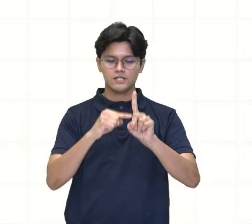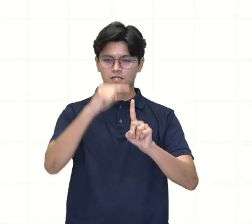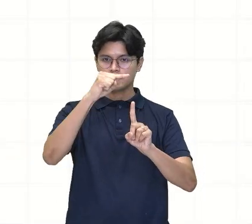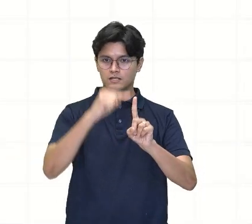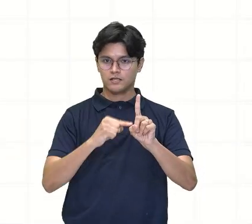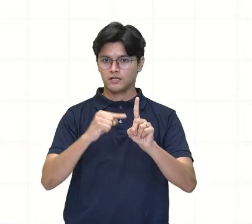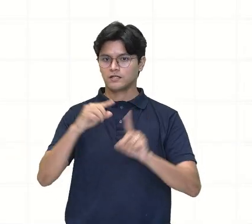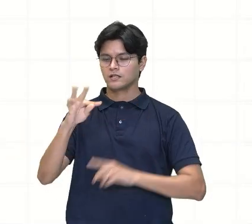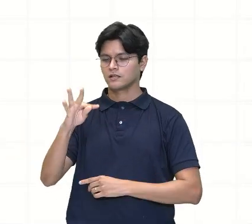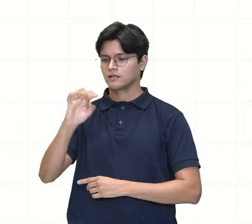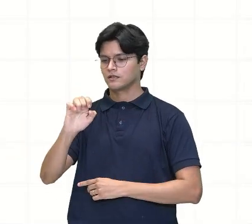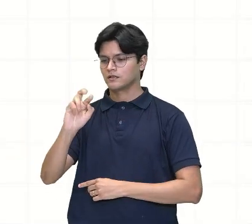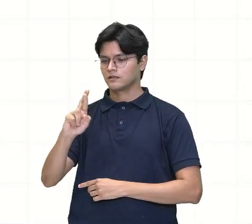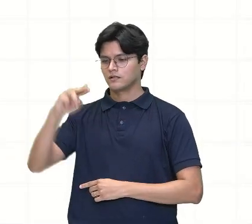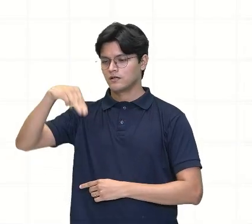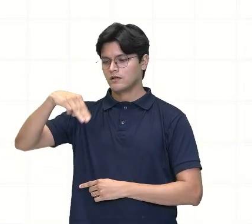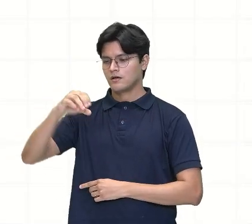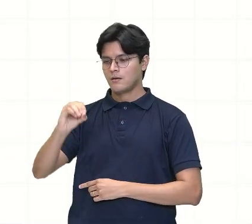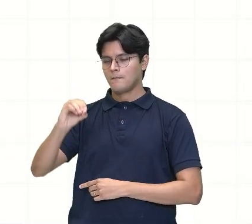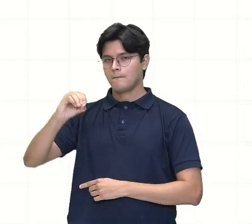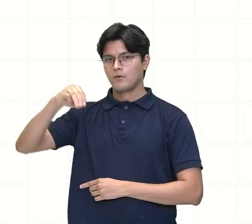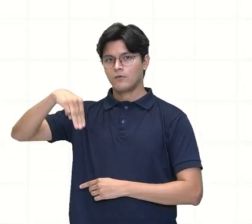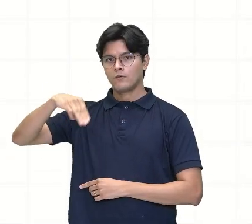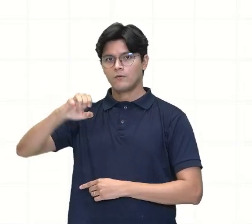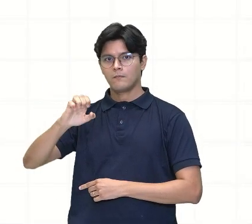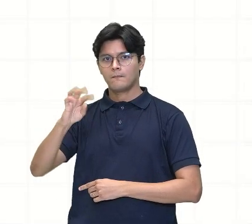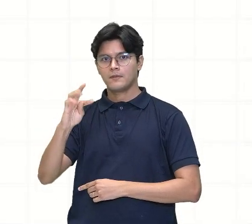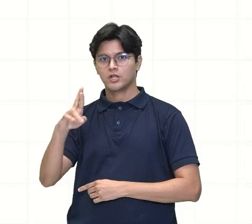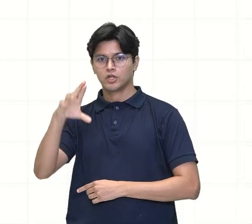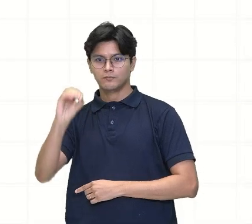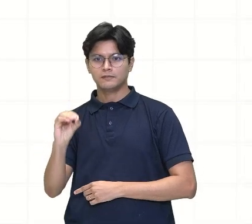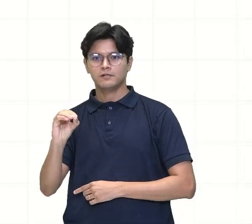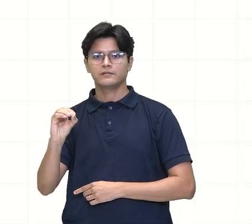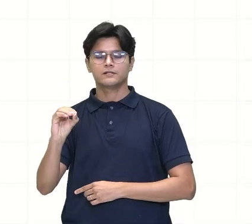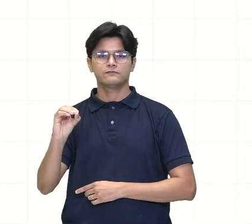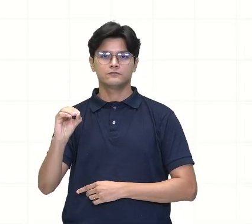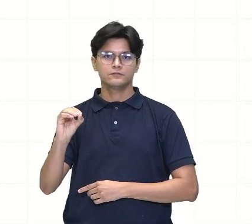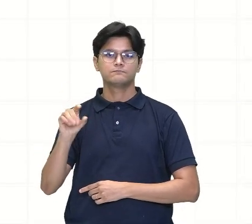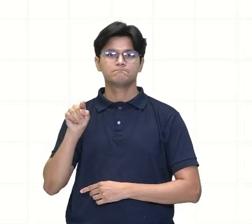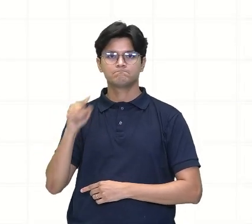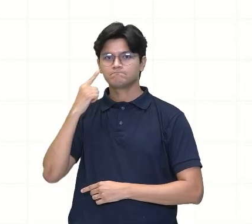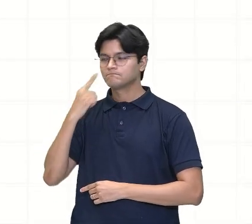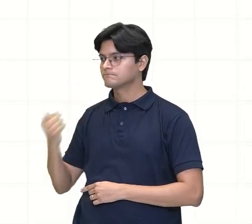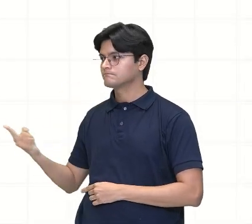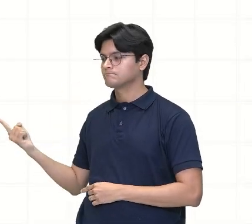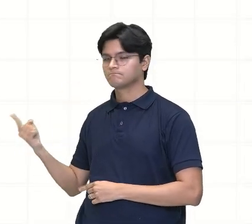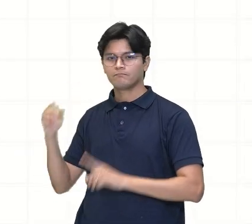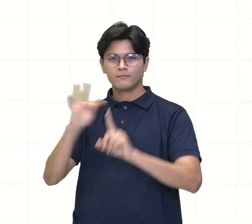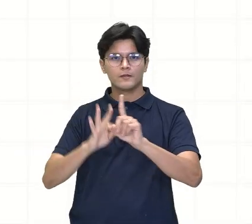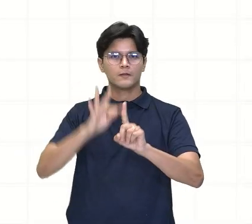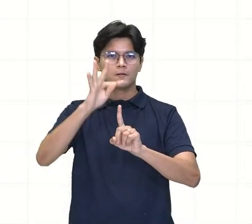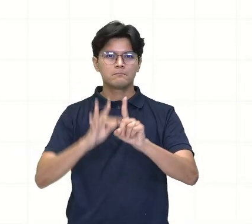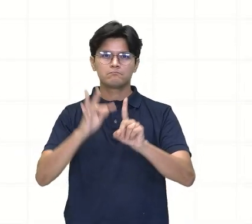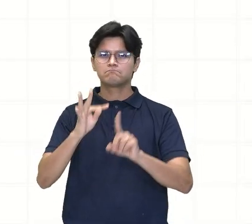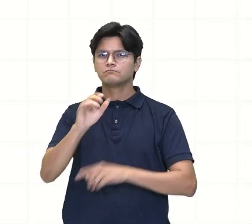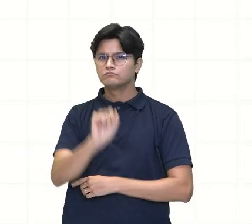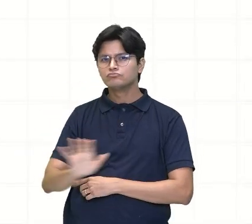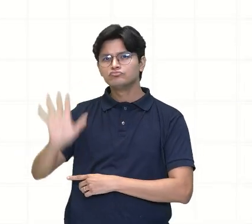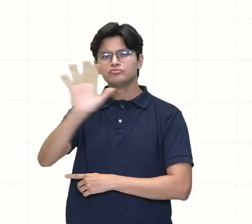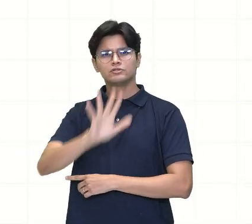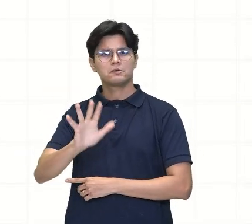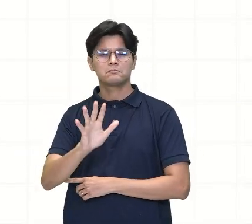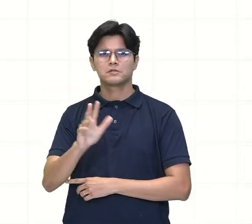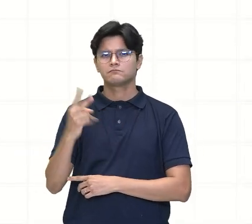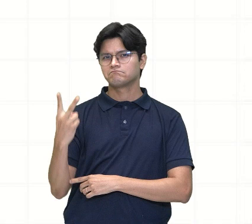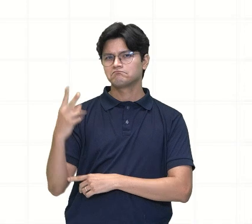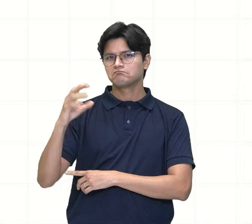termômetro. E a temperatura ambiente geralmente está ali entre